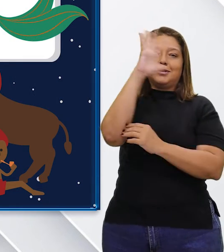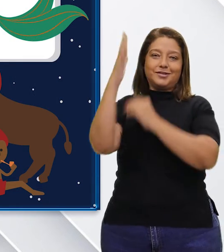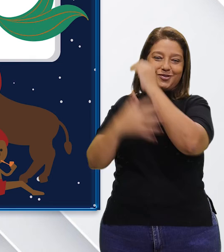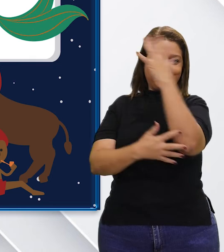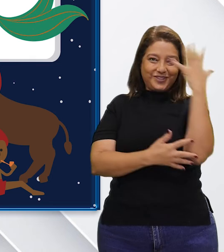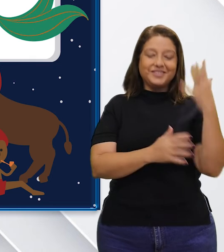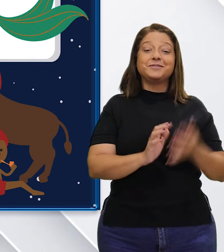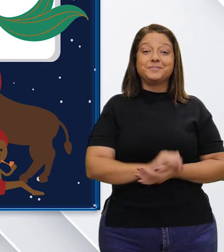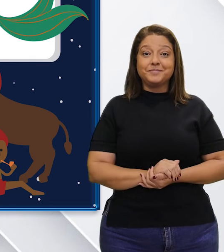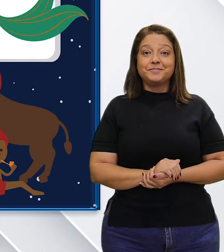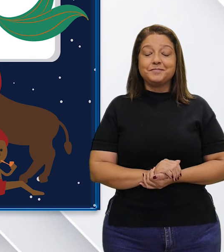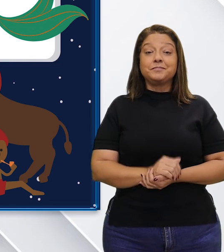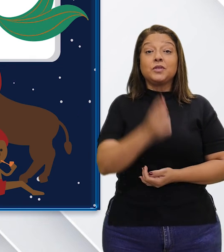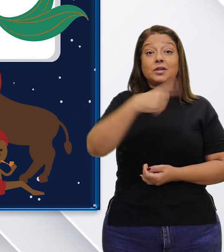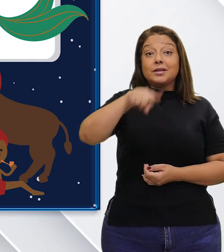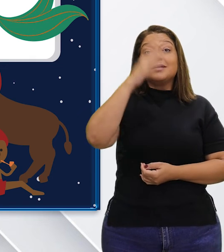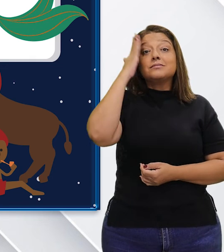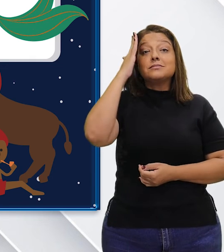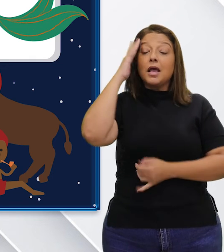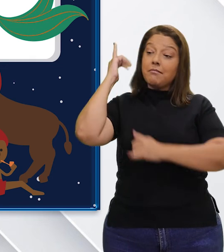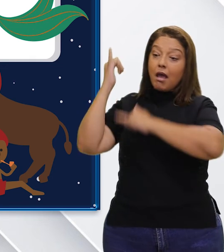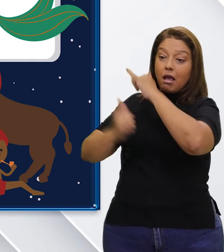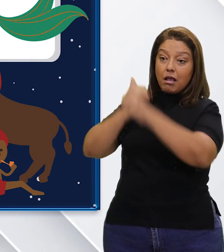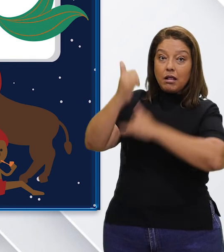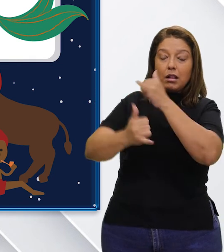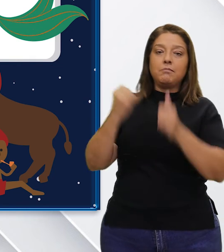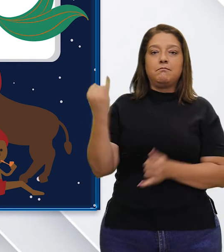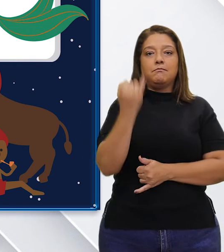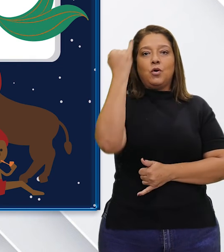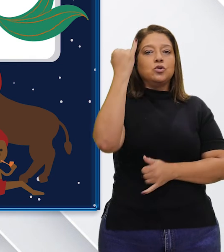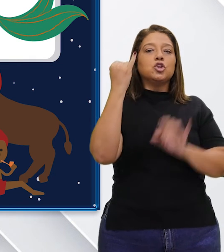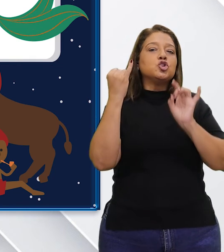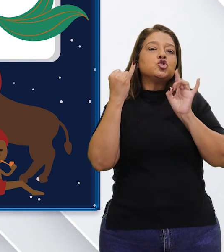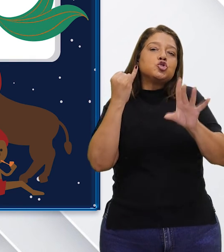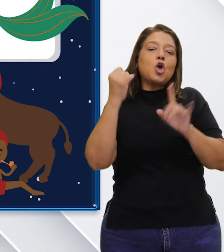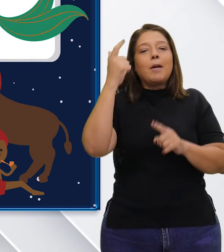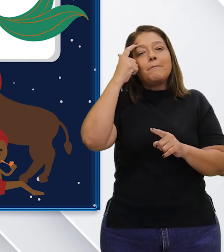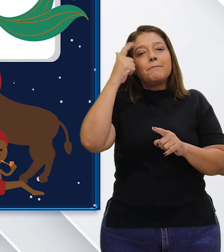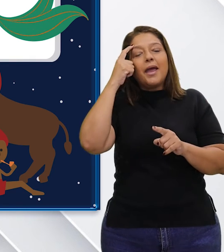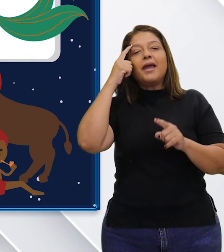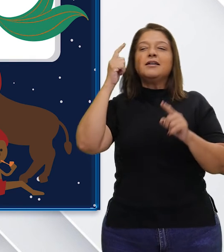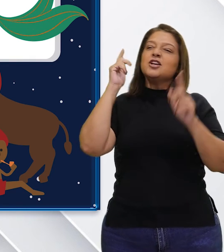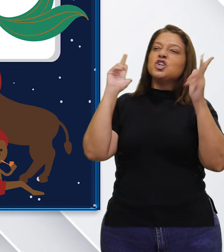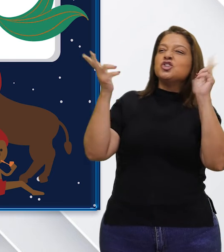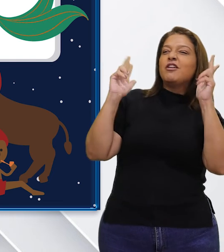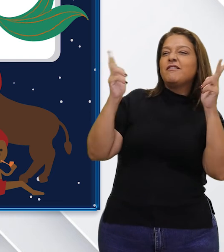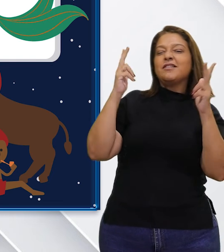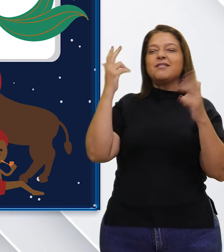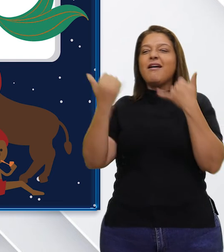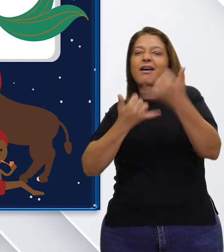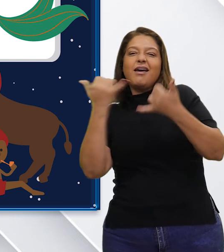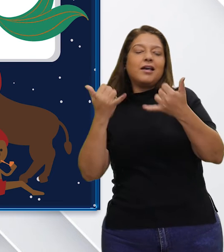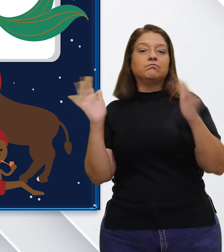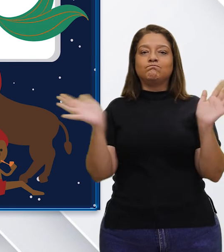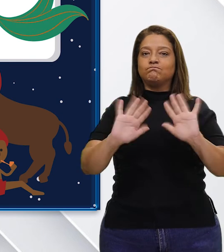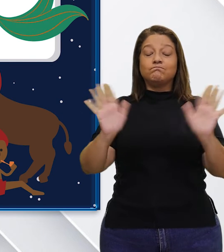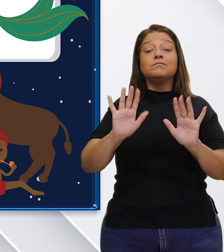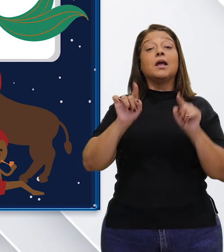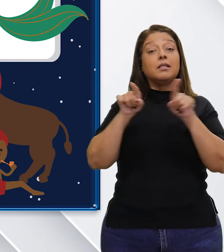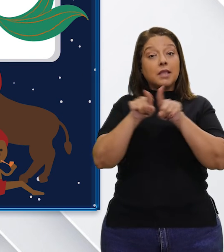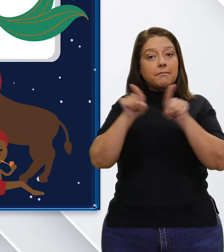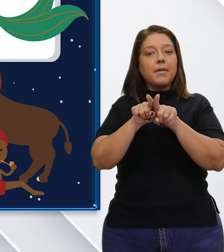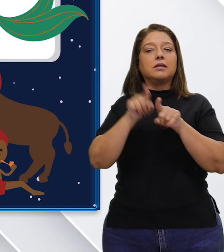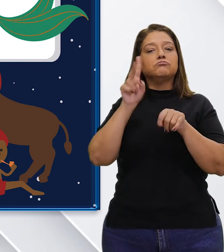Saiba que as lendas são importantes não apenas como entretenimento, mas também para preservar